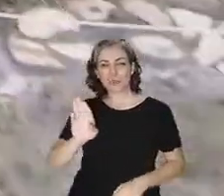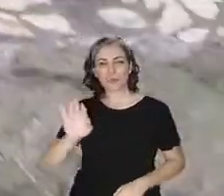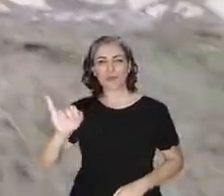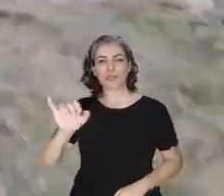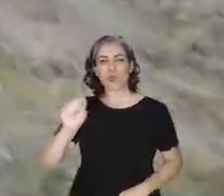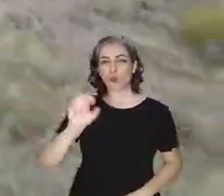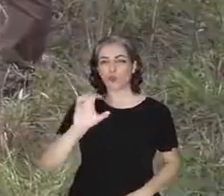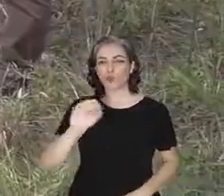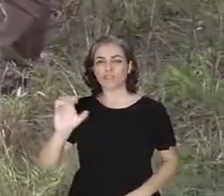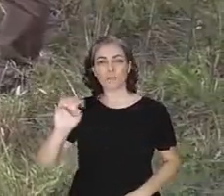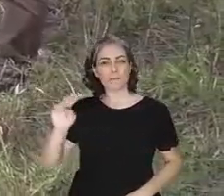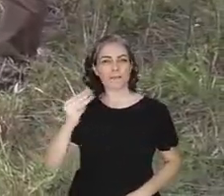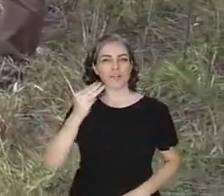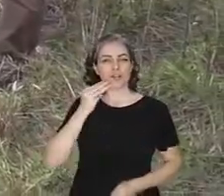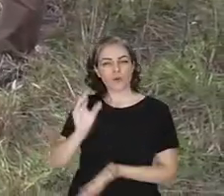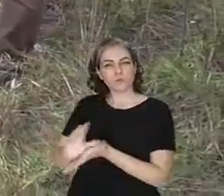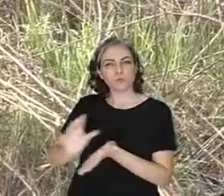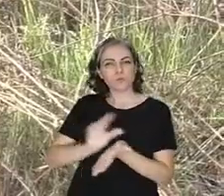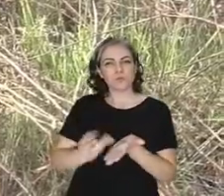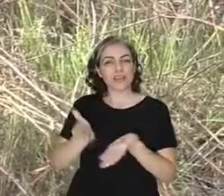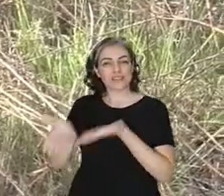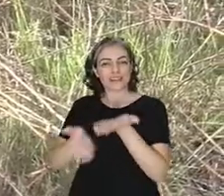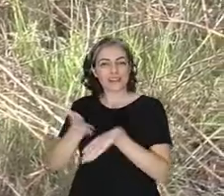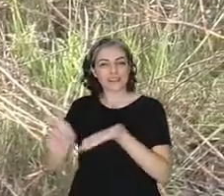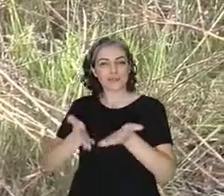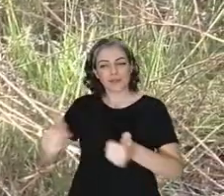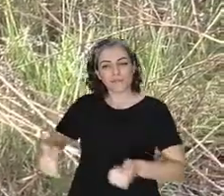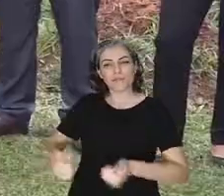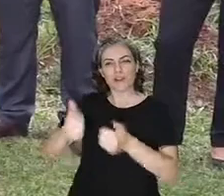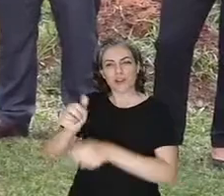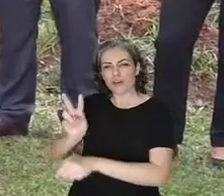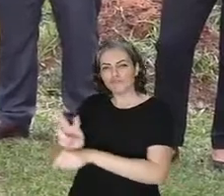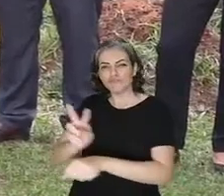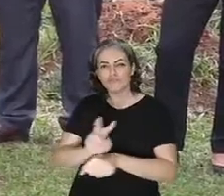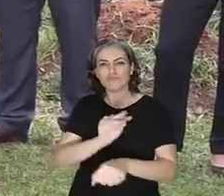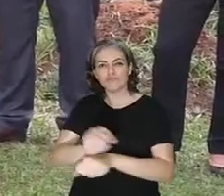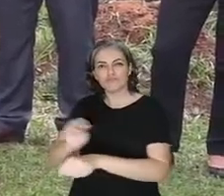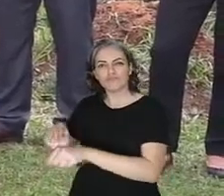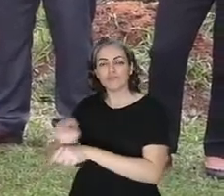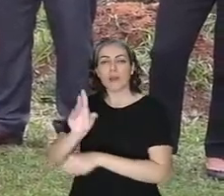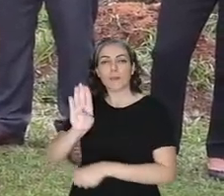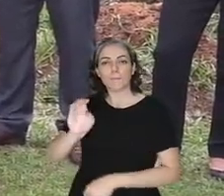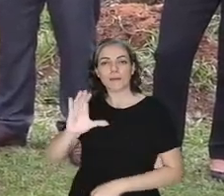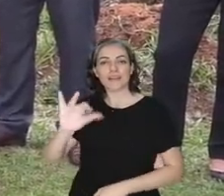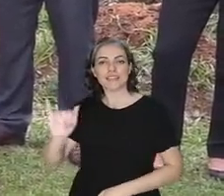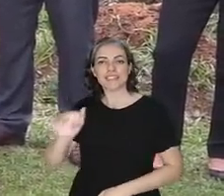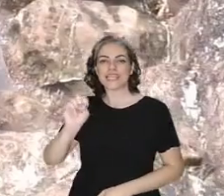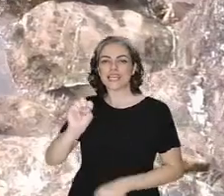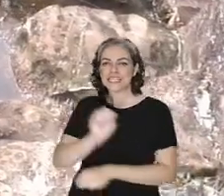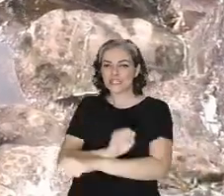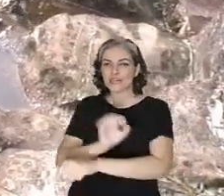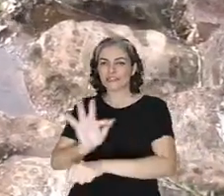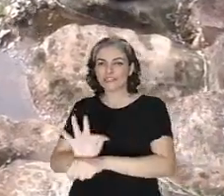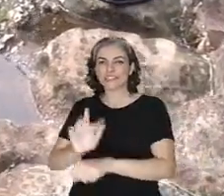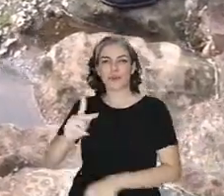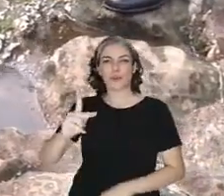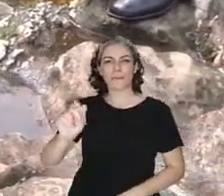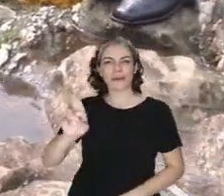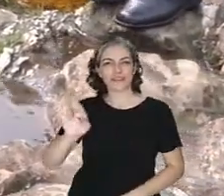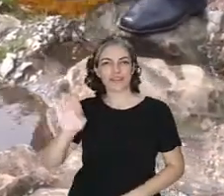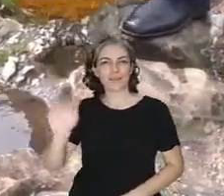milhões e oitocentos milhões de reais para ações de revitalização e preservação das bacias dos rios São Francisco e Parnaíba